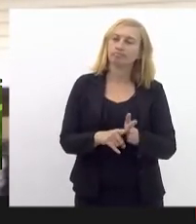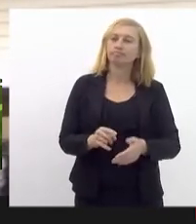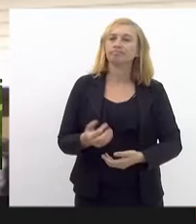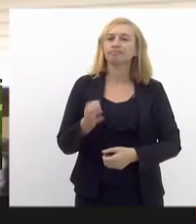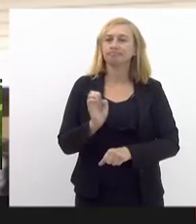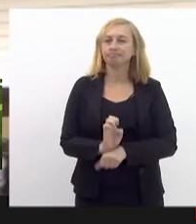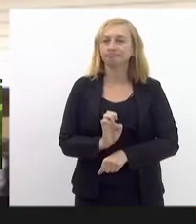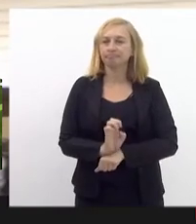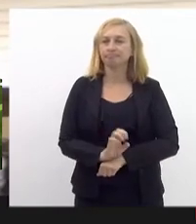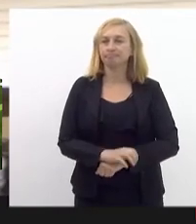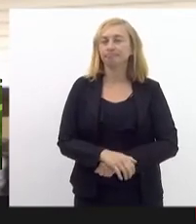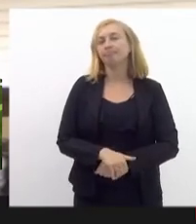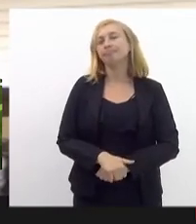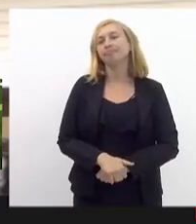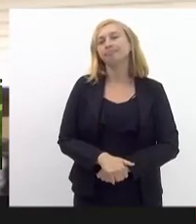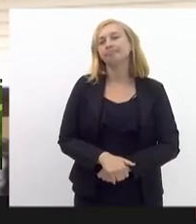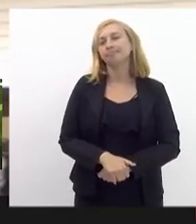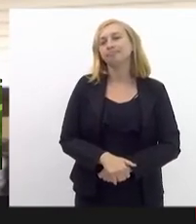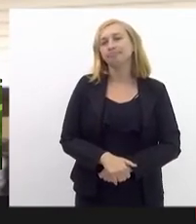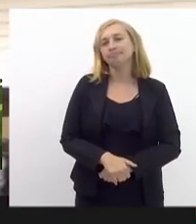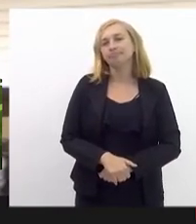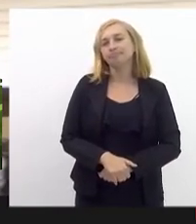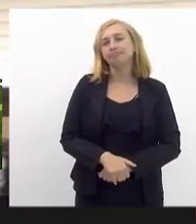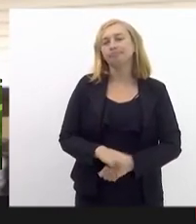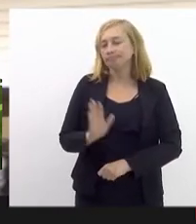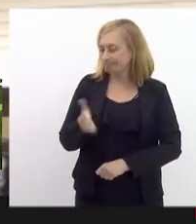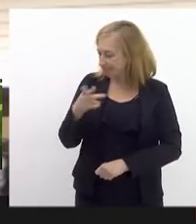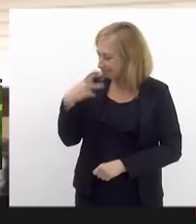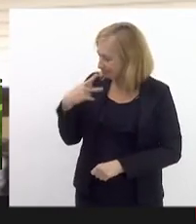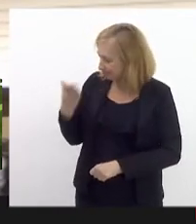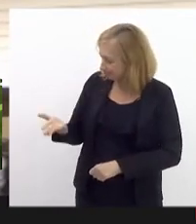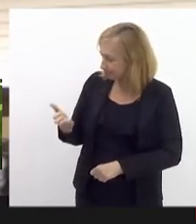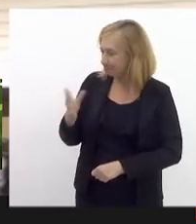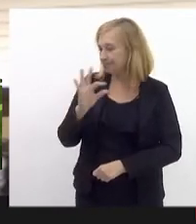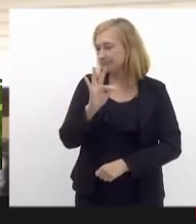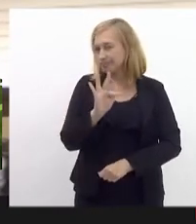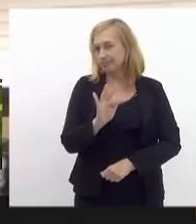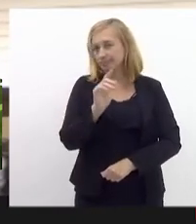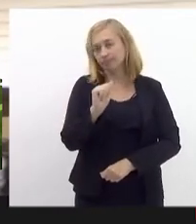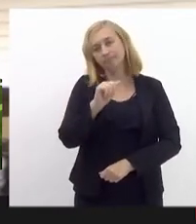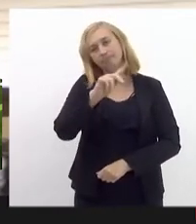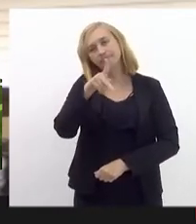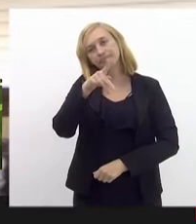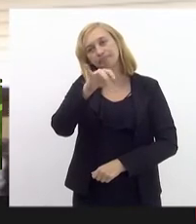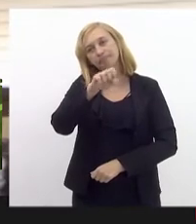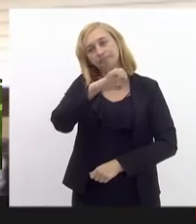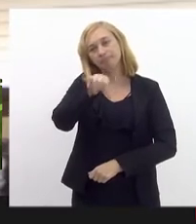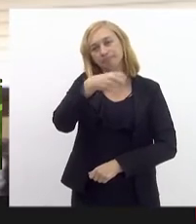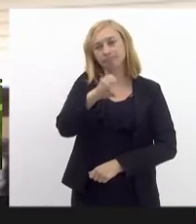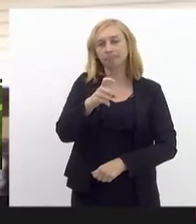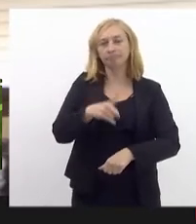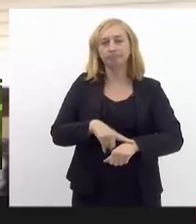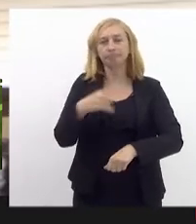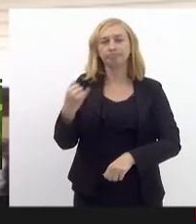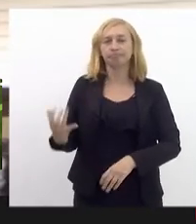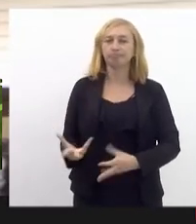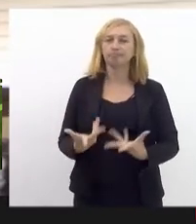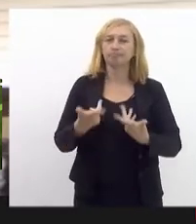Estado, acho que como o Deus já falou, né, a FAPERJ vive um momento único,